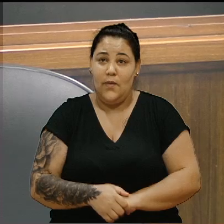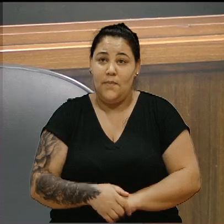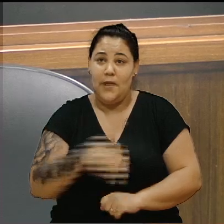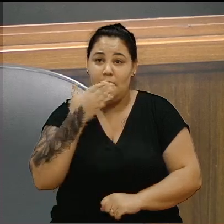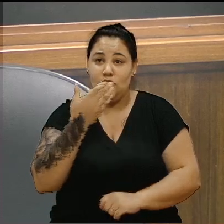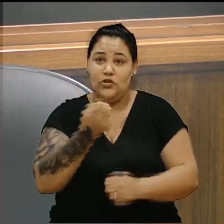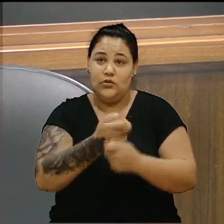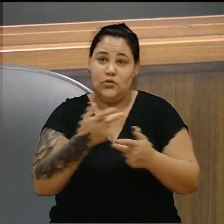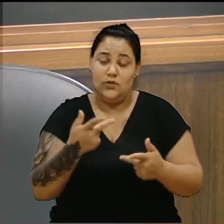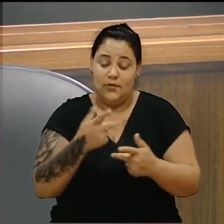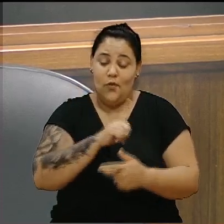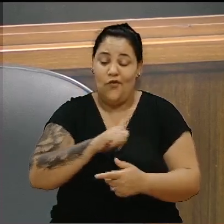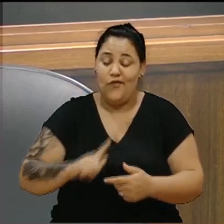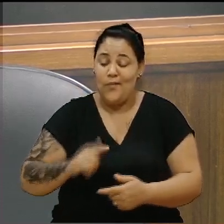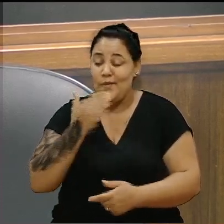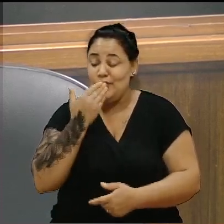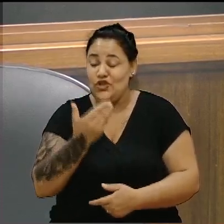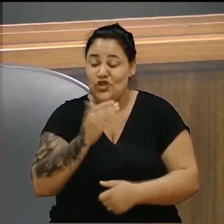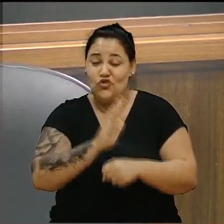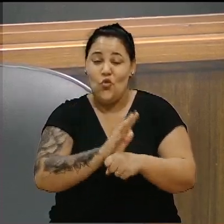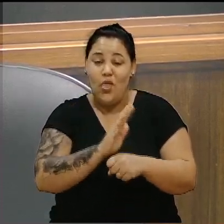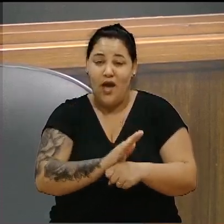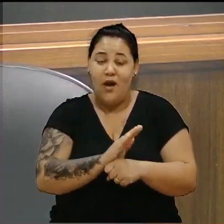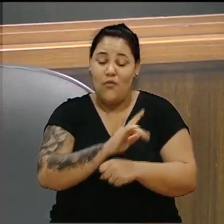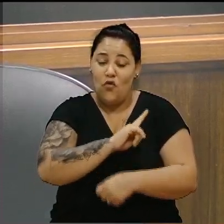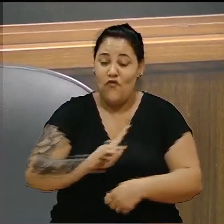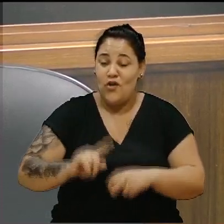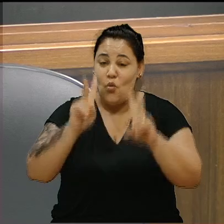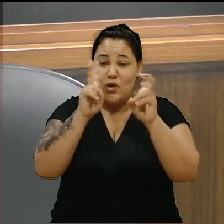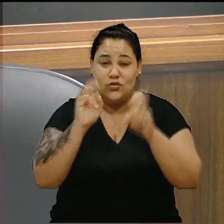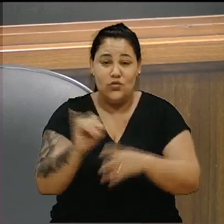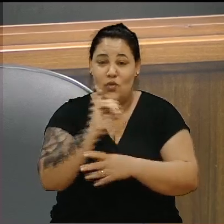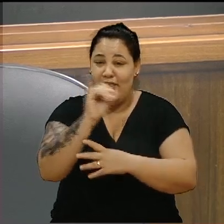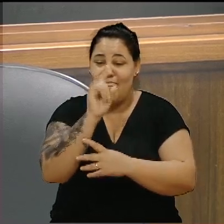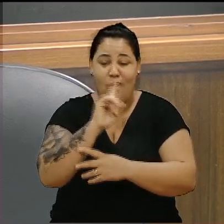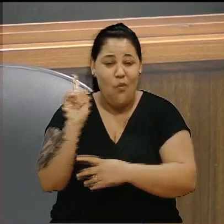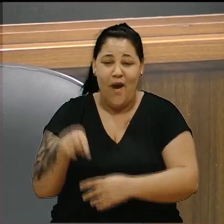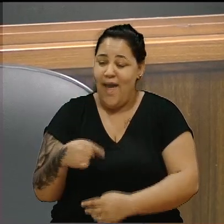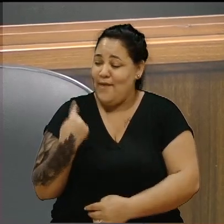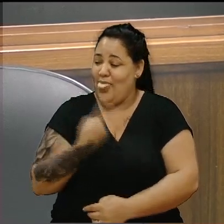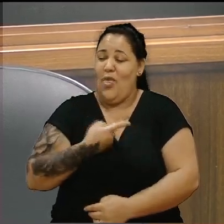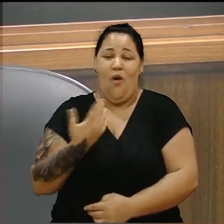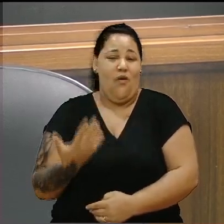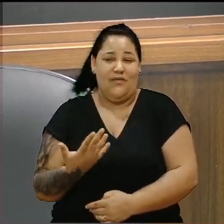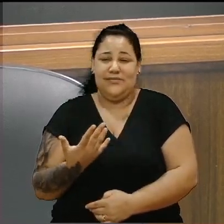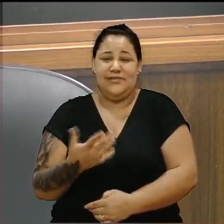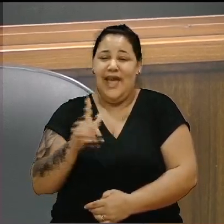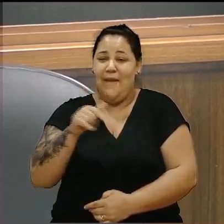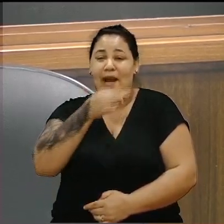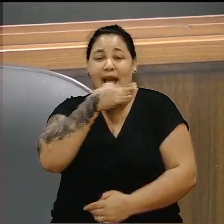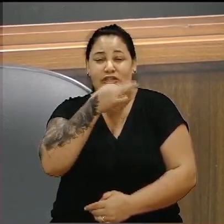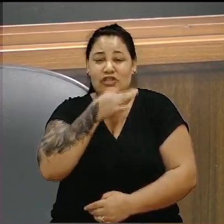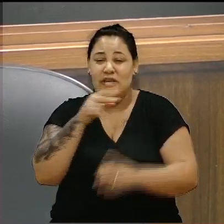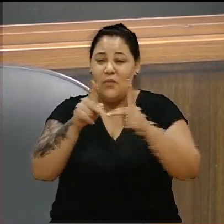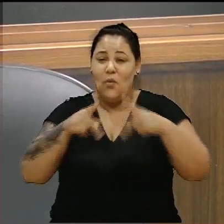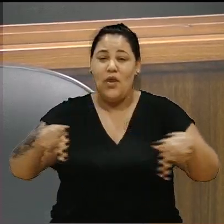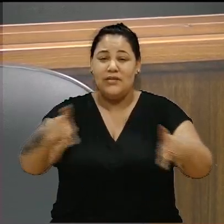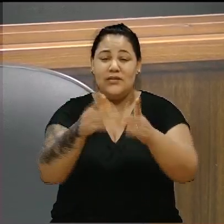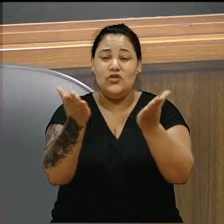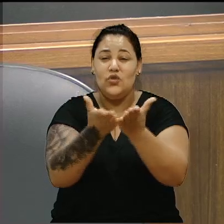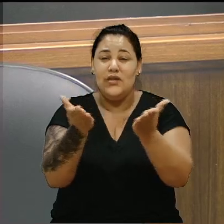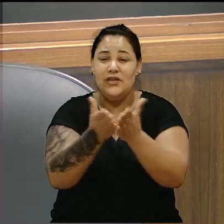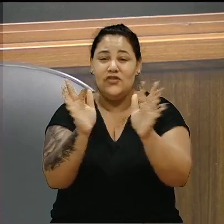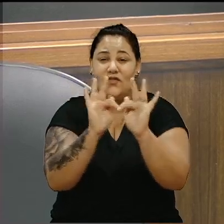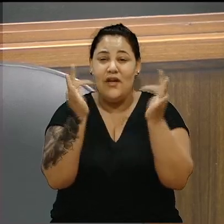governo, para solicitar ao governo uma pauta importante, não para nós, para Caxias, para as pessoas, estudantes e